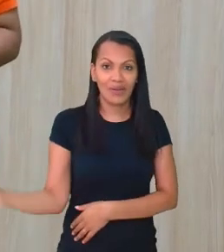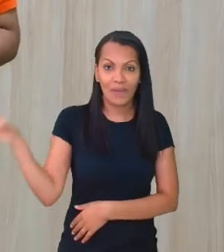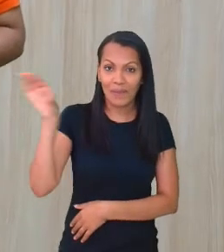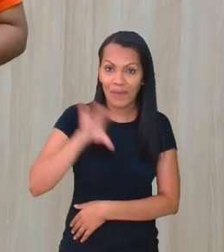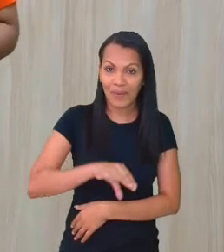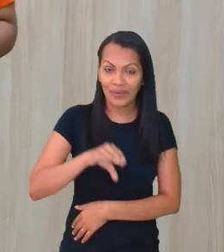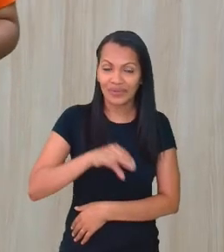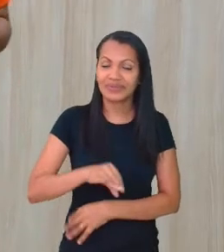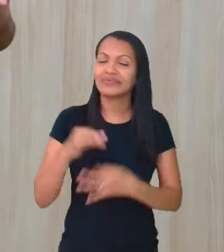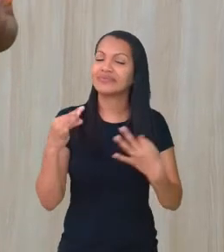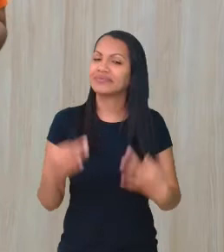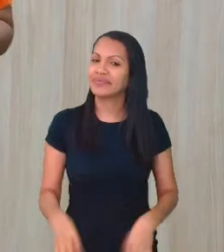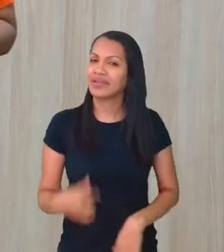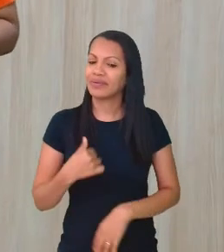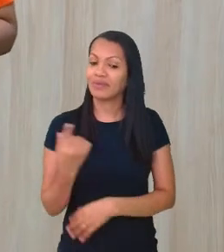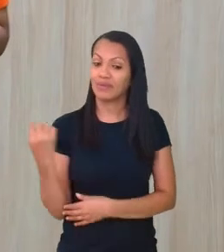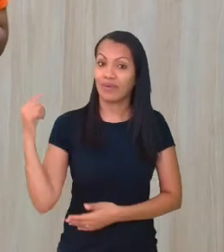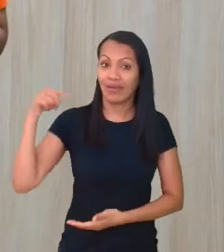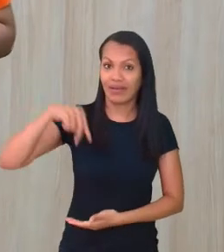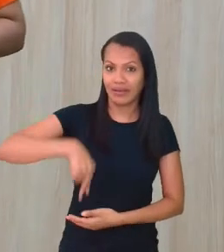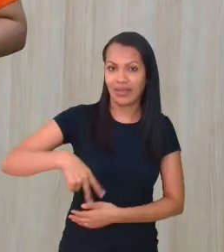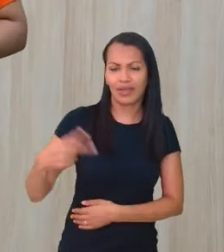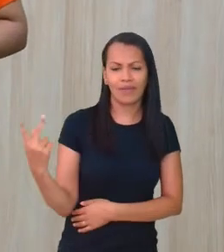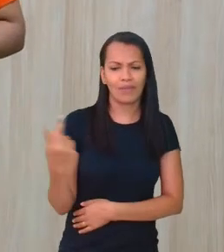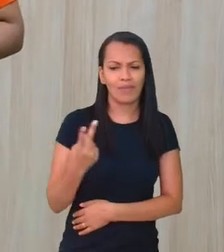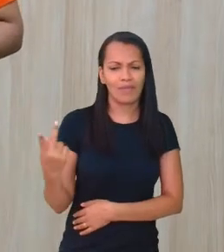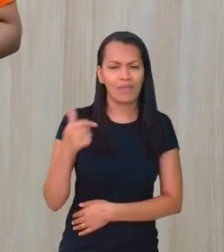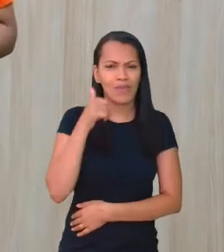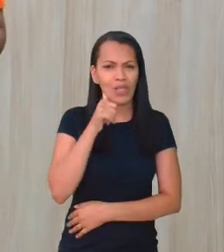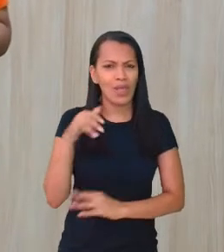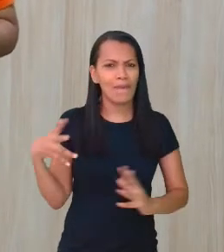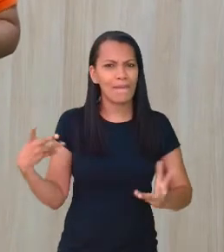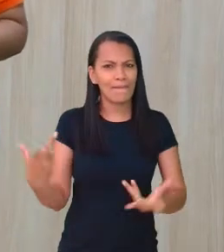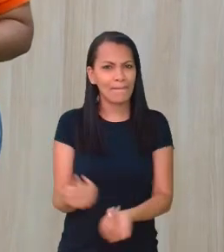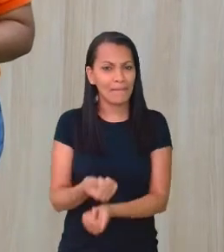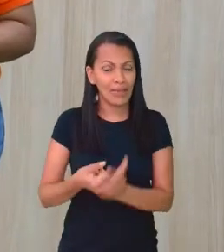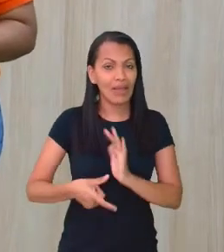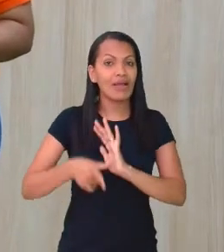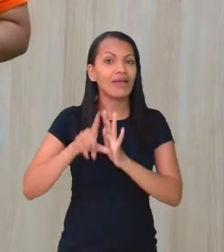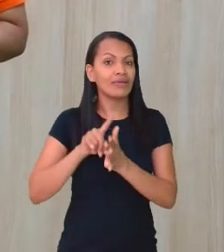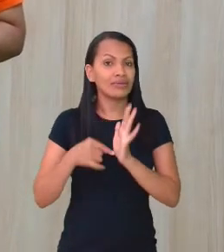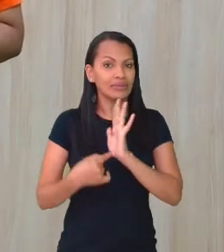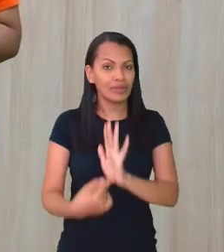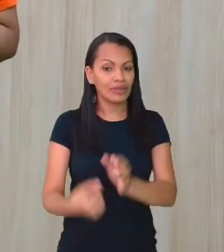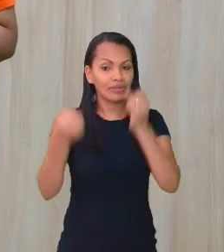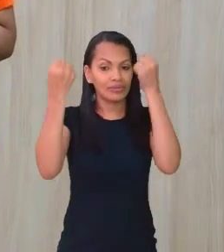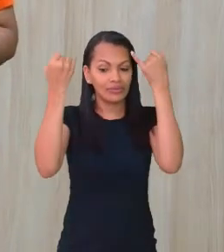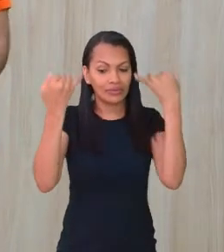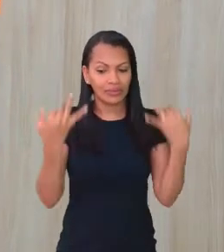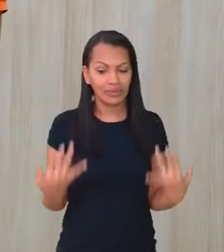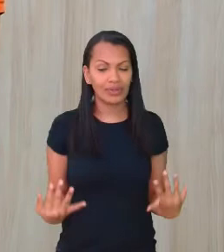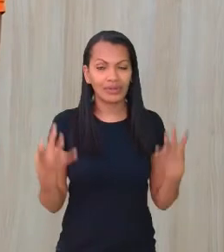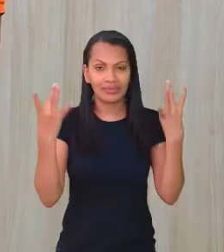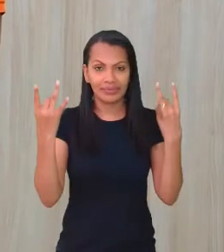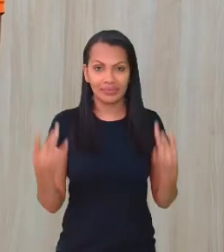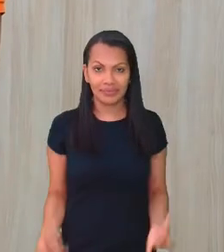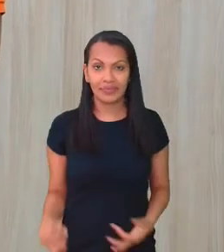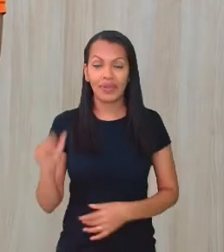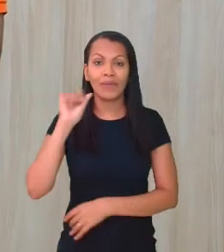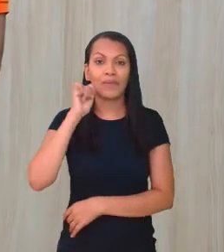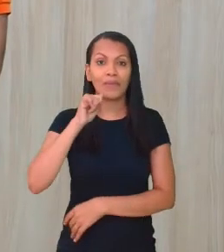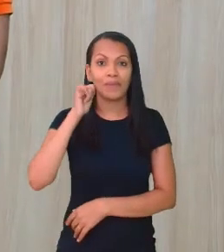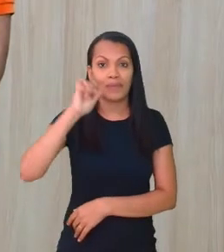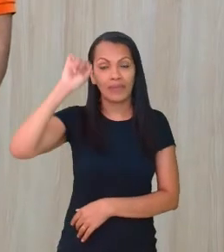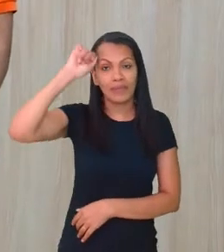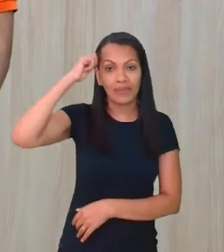tá certo? Eu tô aqui na companhia de duas mulheres incríveis, mas antes de apresentá-las, eu vou me autodescrever. Eu sou uma mulher negra de